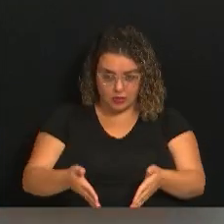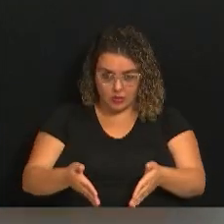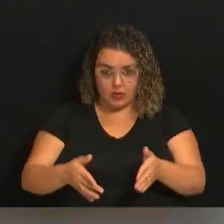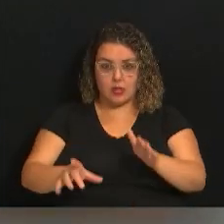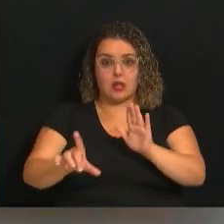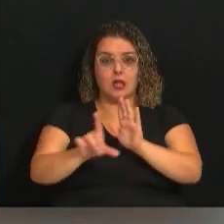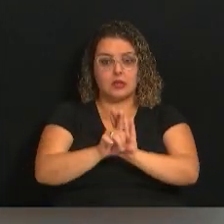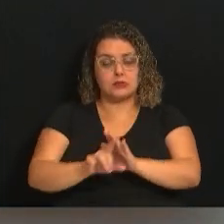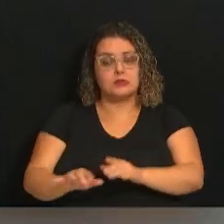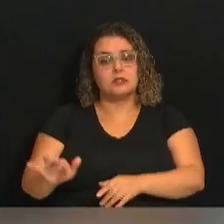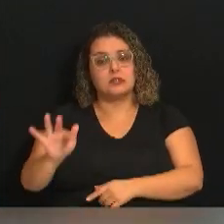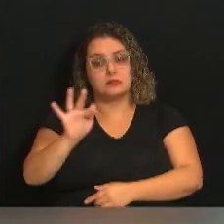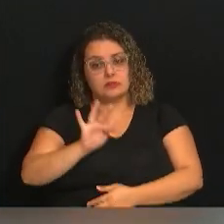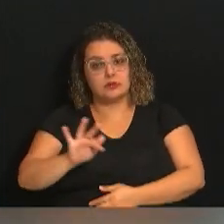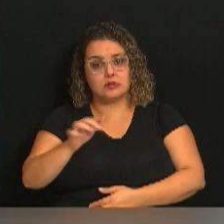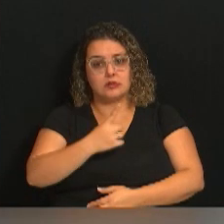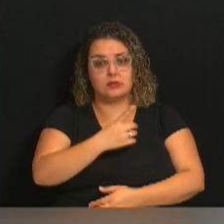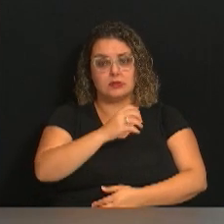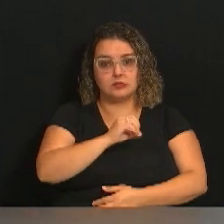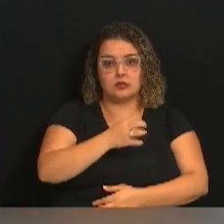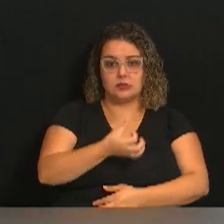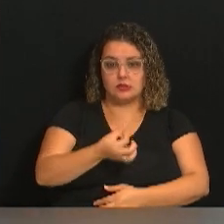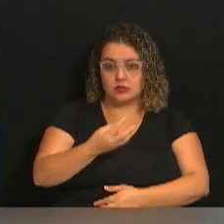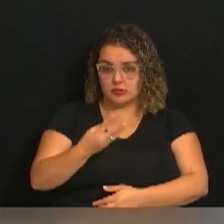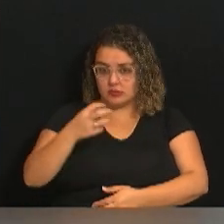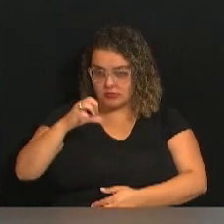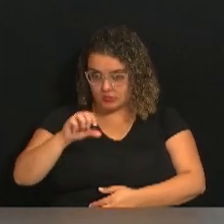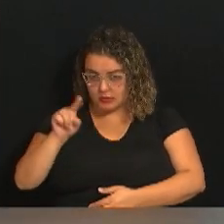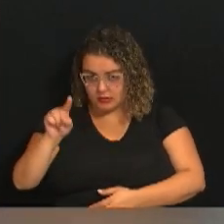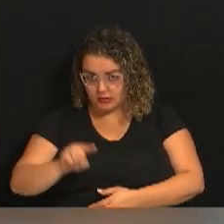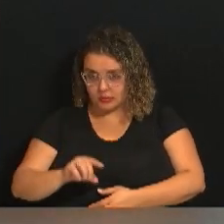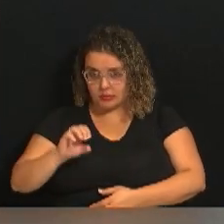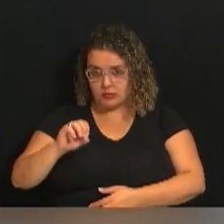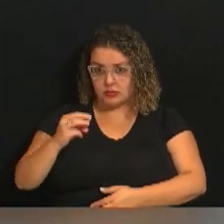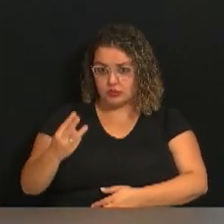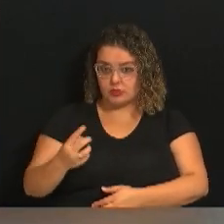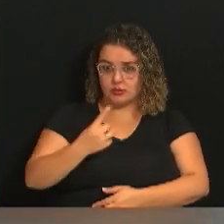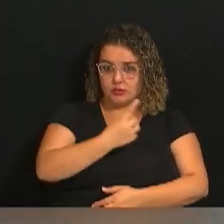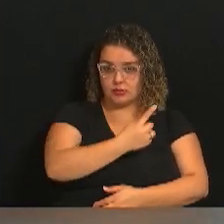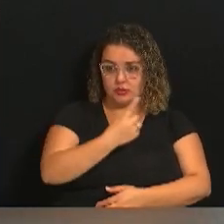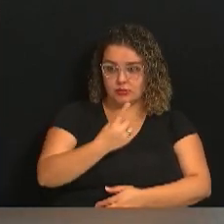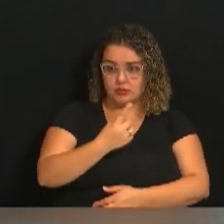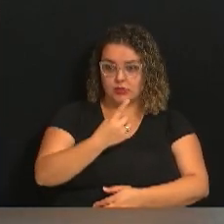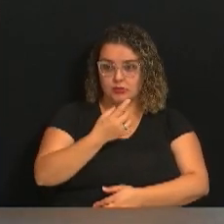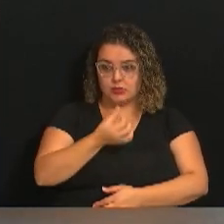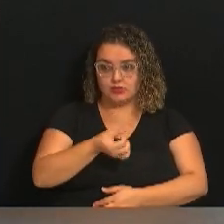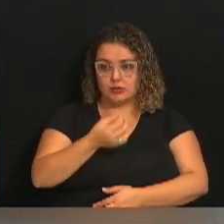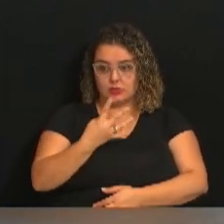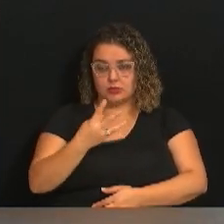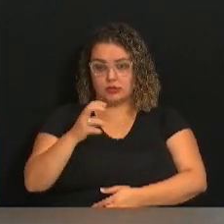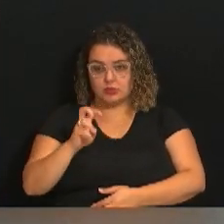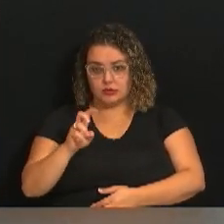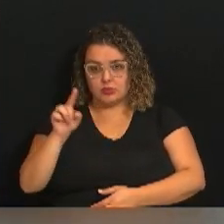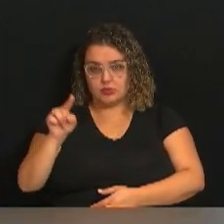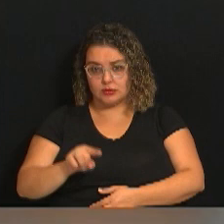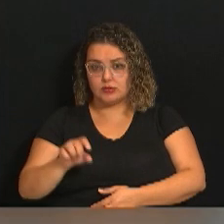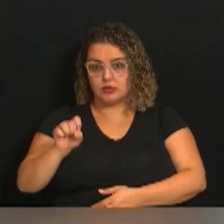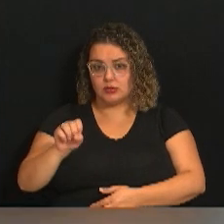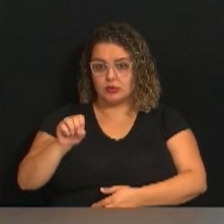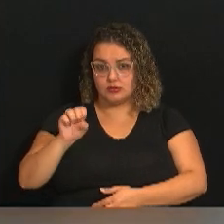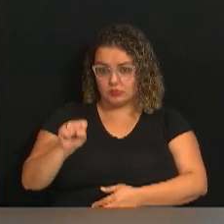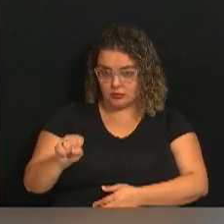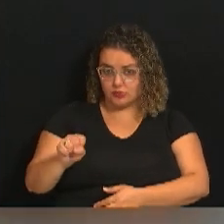federais 10.639 de 2003 e a 11.645 de 2008, que